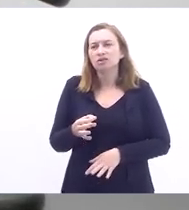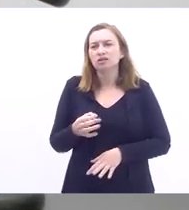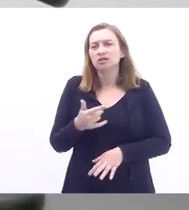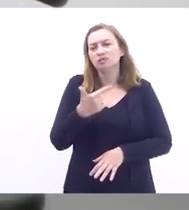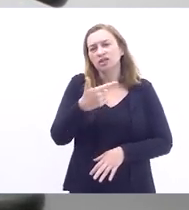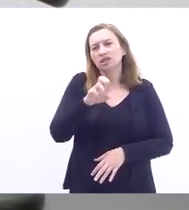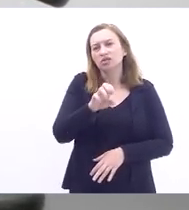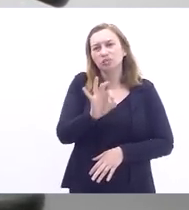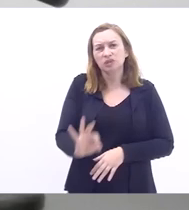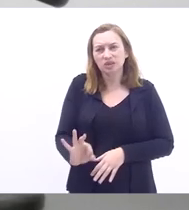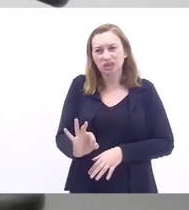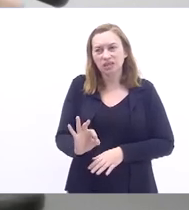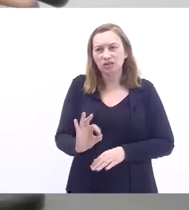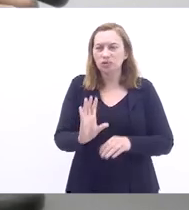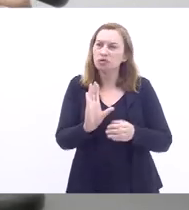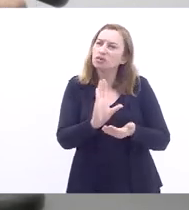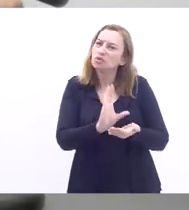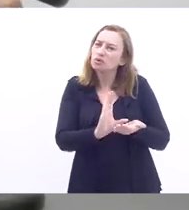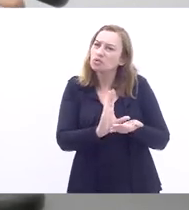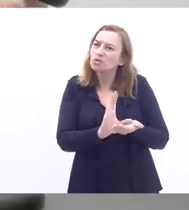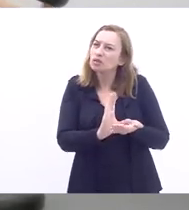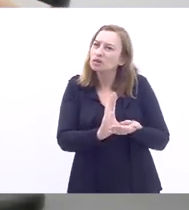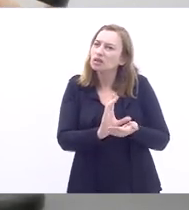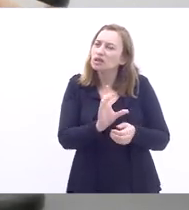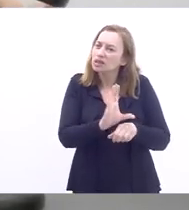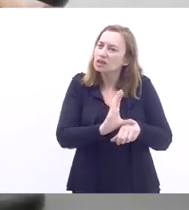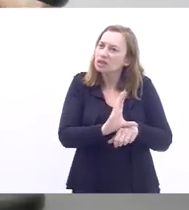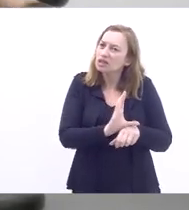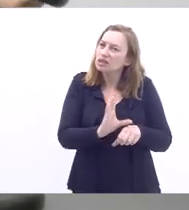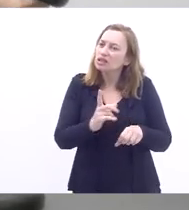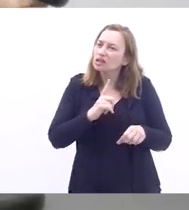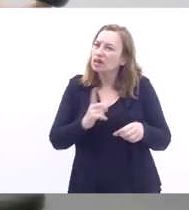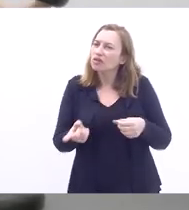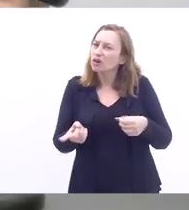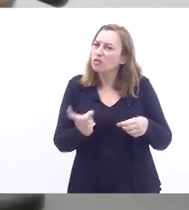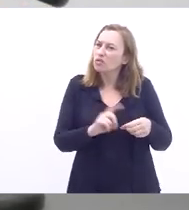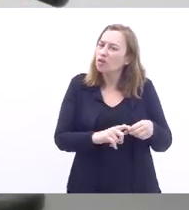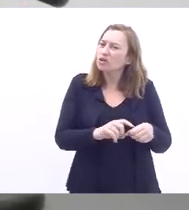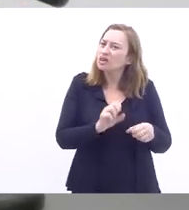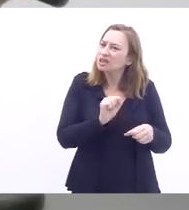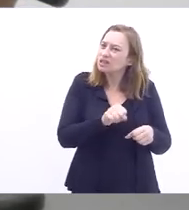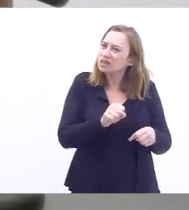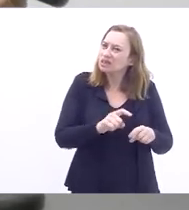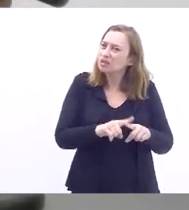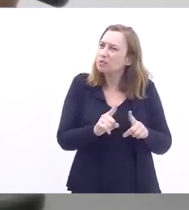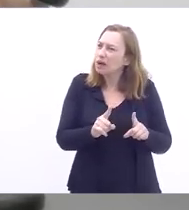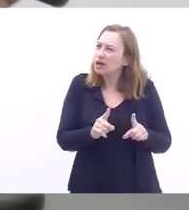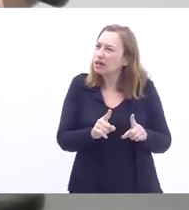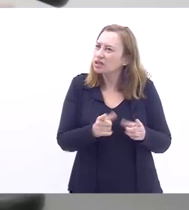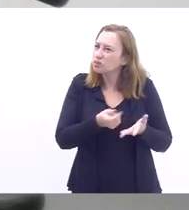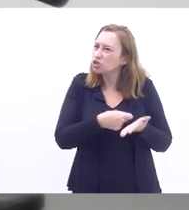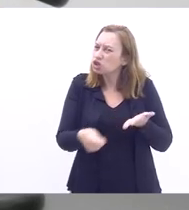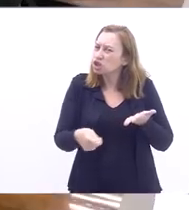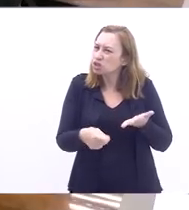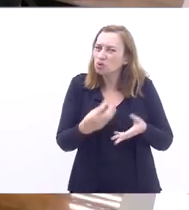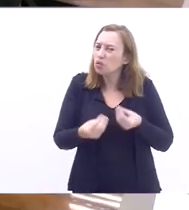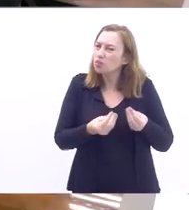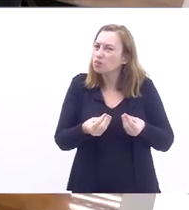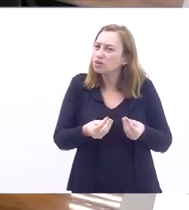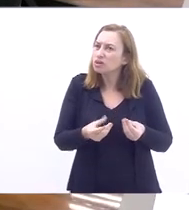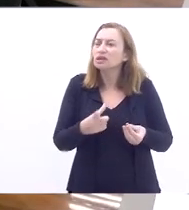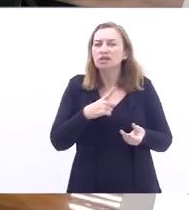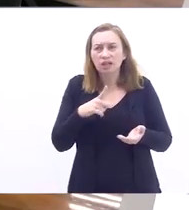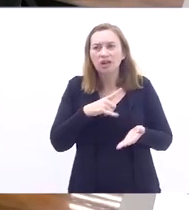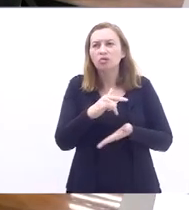de 25 São condicionais teve um retorno de que sim mas não com pessoal isso isso o tempo retorno de por escrito que a gente